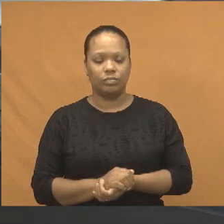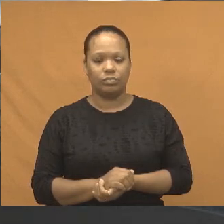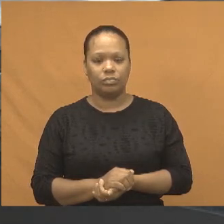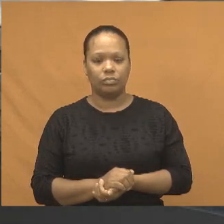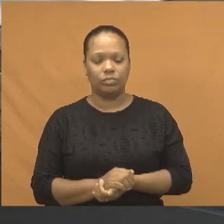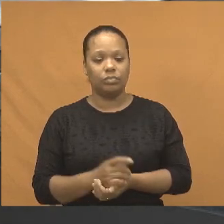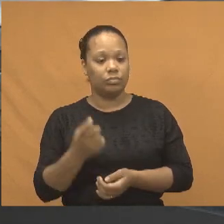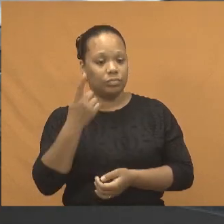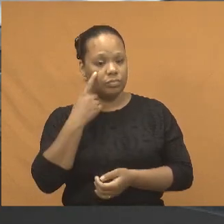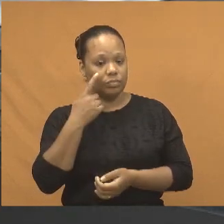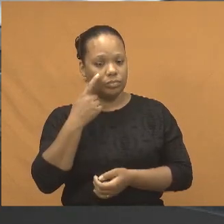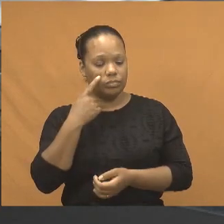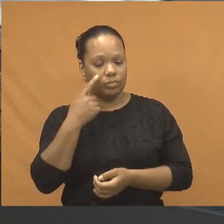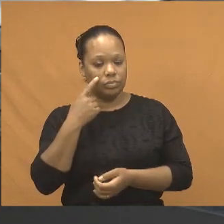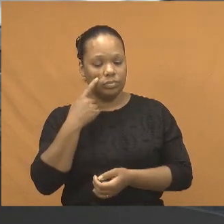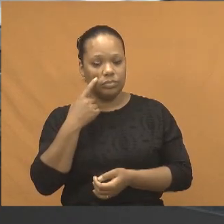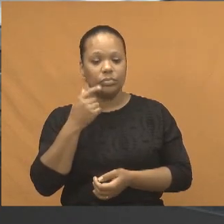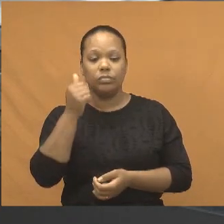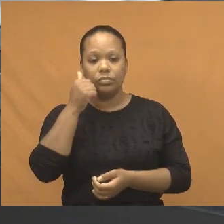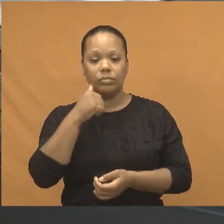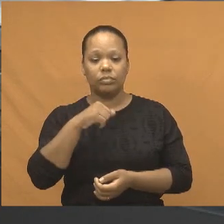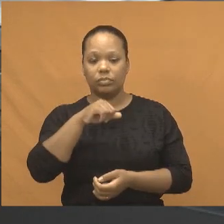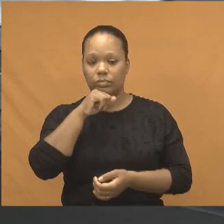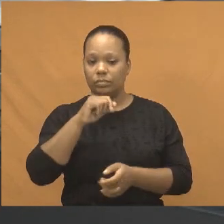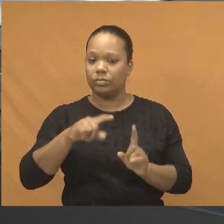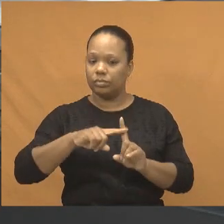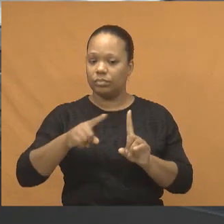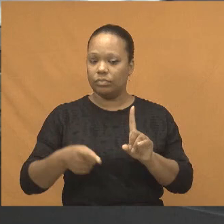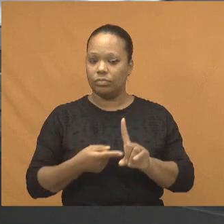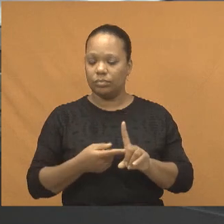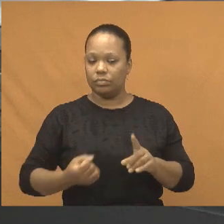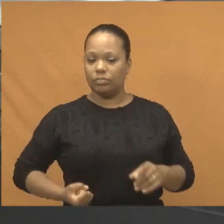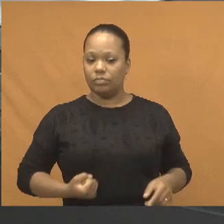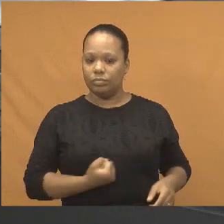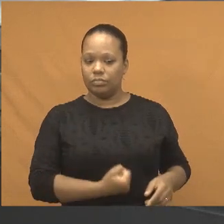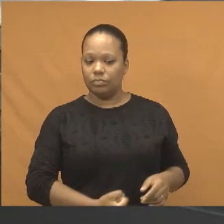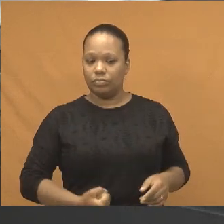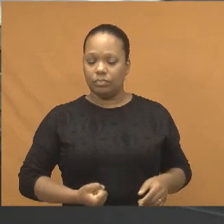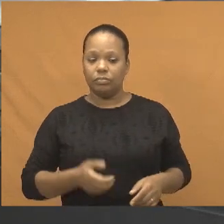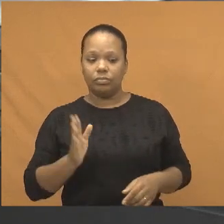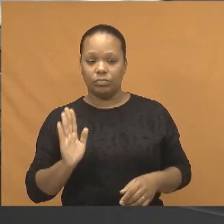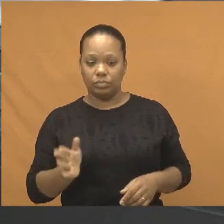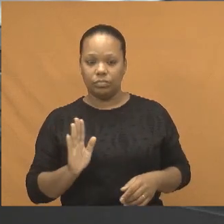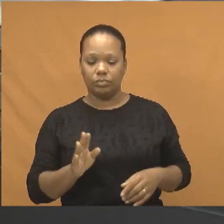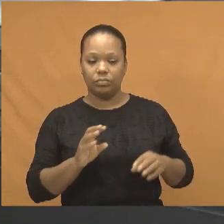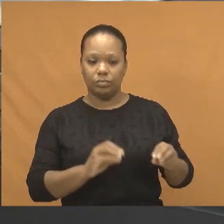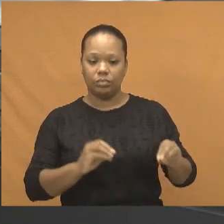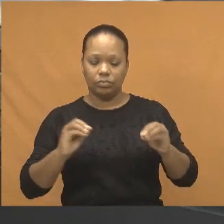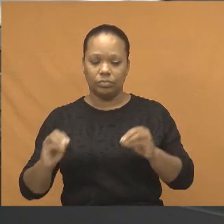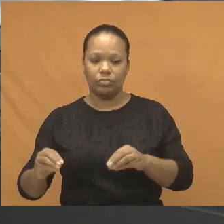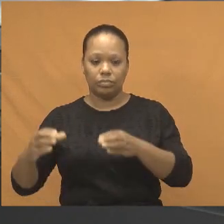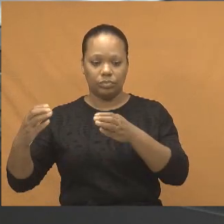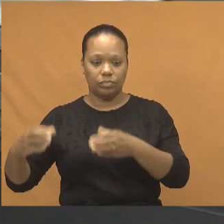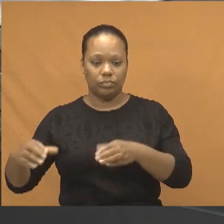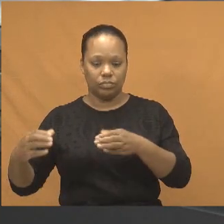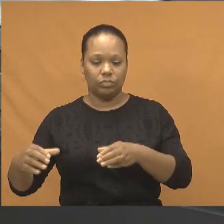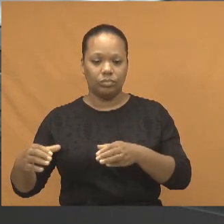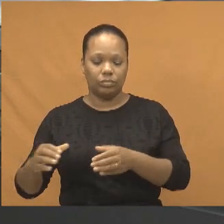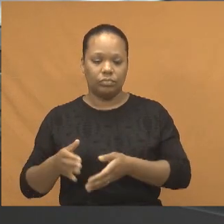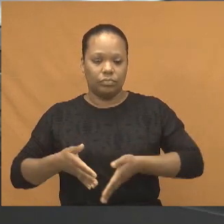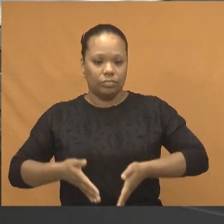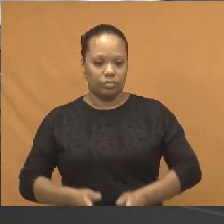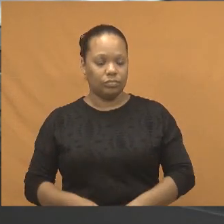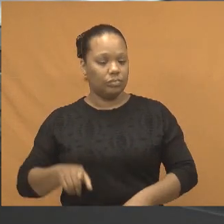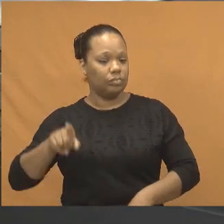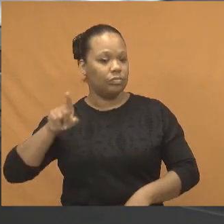eco fetal, né, na gestante, já a cardiopatia, já deslocar a mãe para o local de referência, para que ela tenha lá, para que